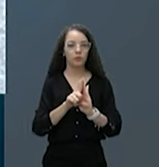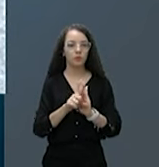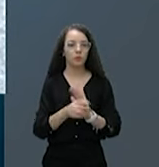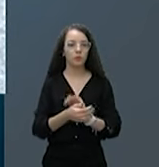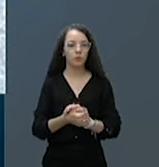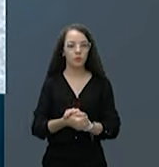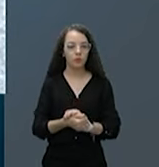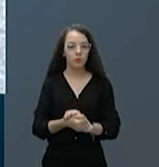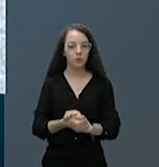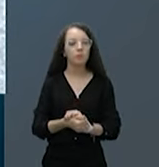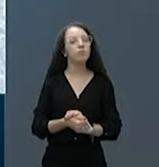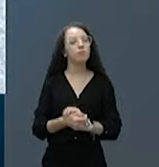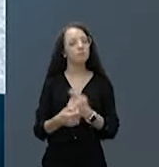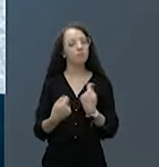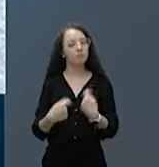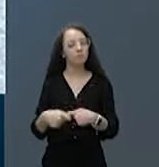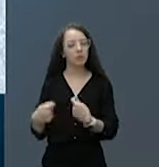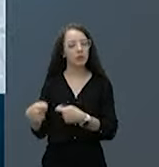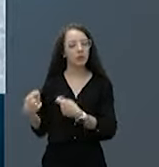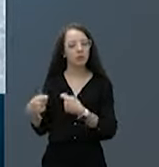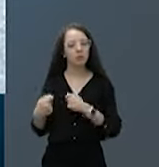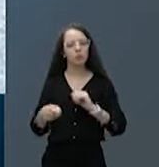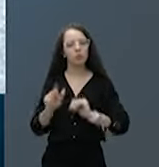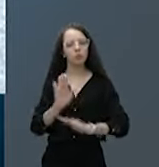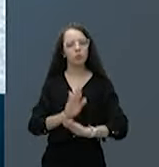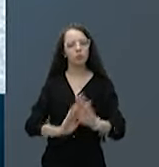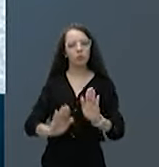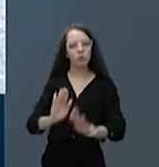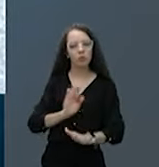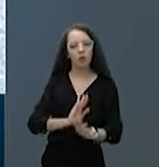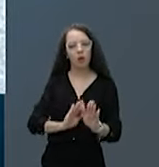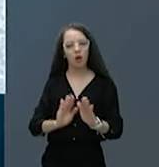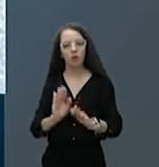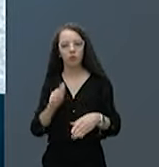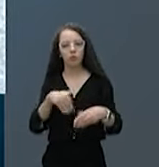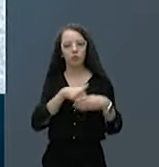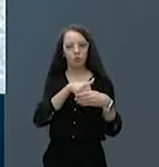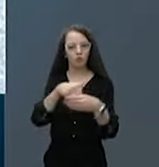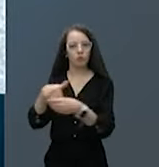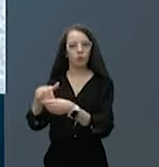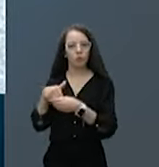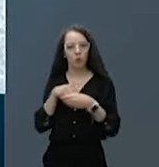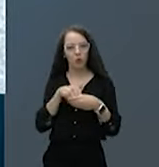Há um cuidado no voto vista do ministro Mauro Campos,